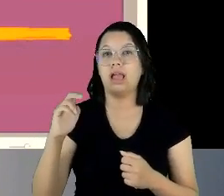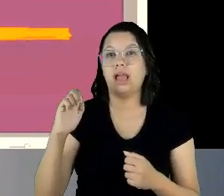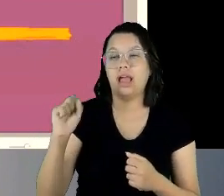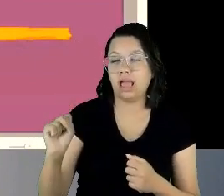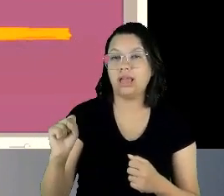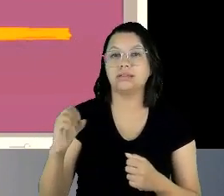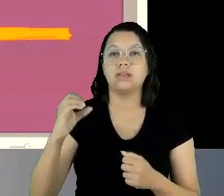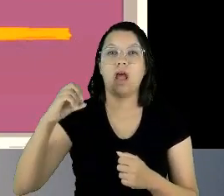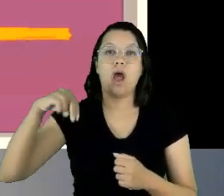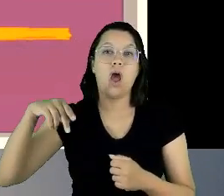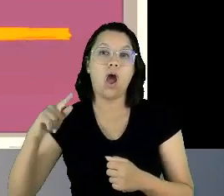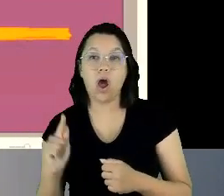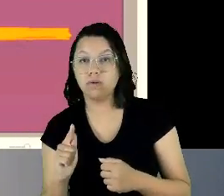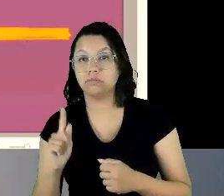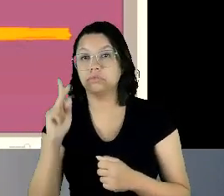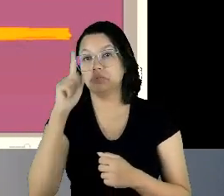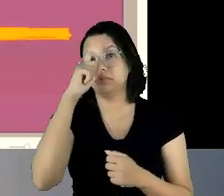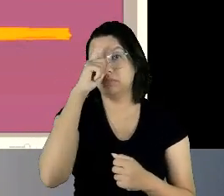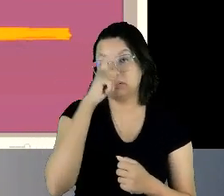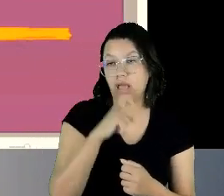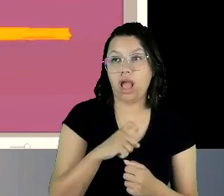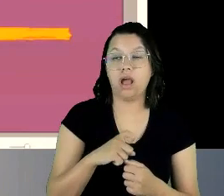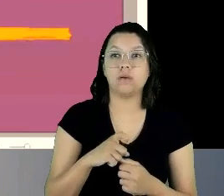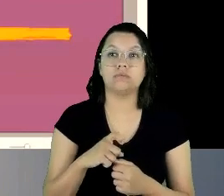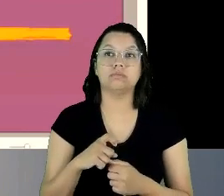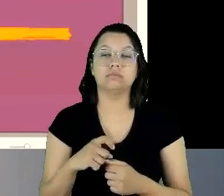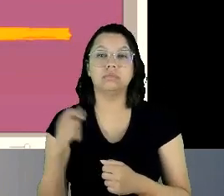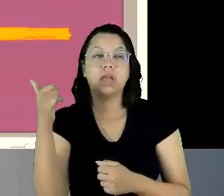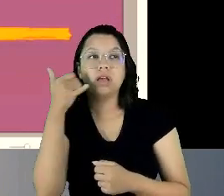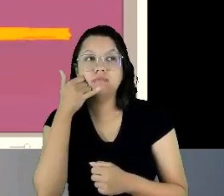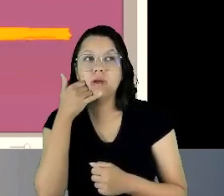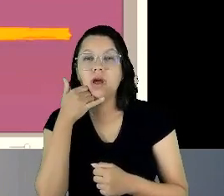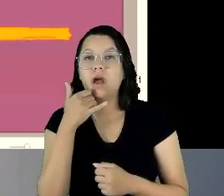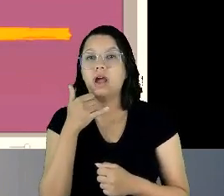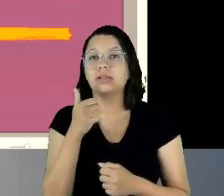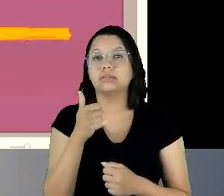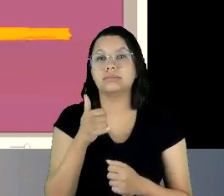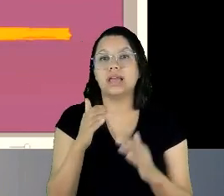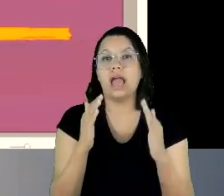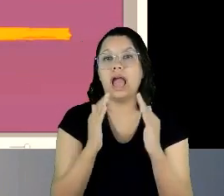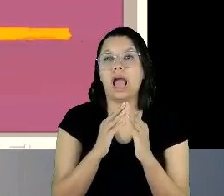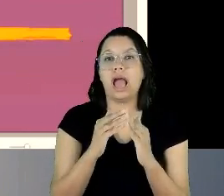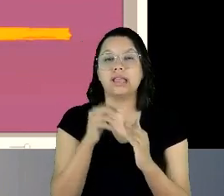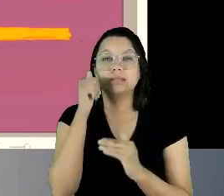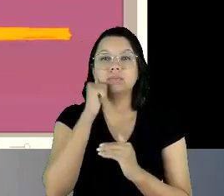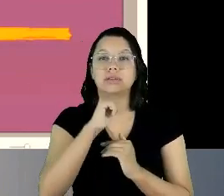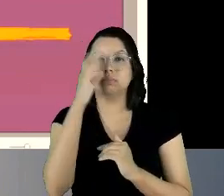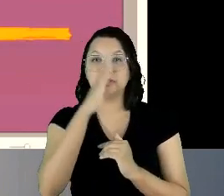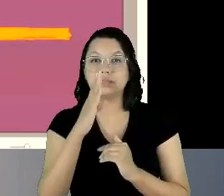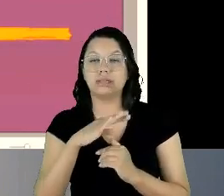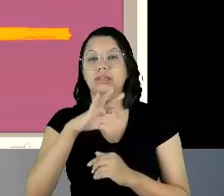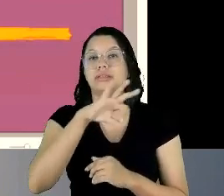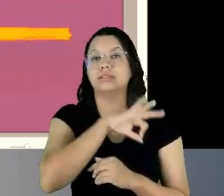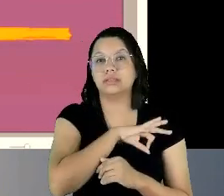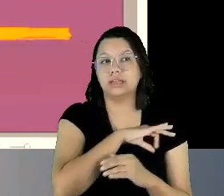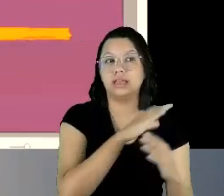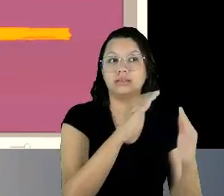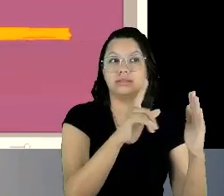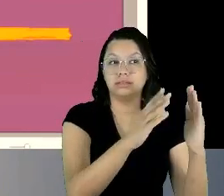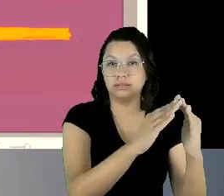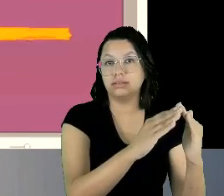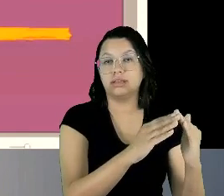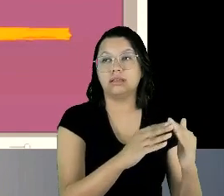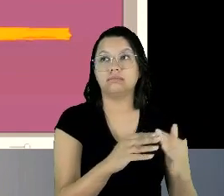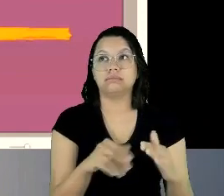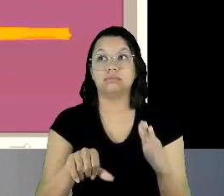ONG, pode ser um hospital, pode ser um canal telefônico, a Casa da Mulher Brasileira, a delegacia.